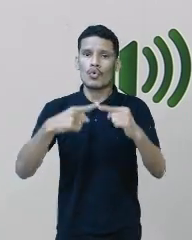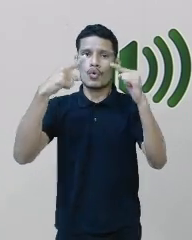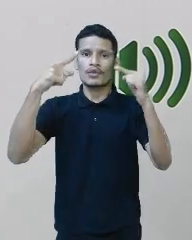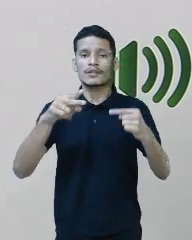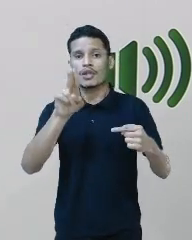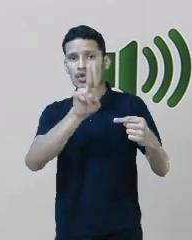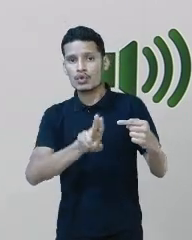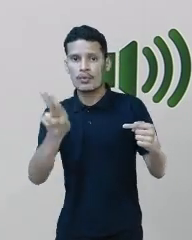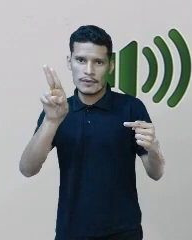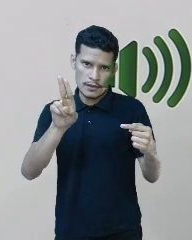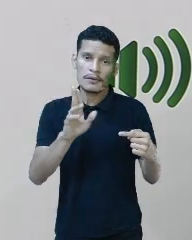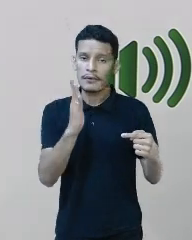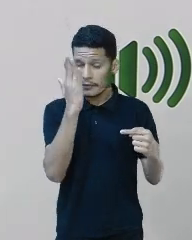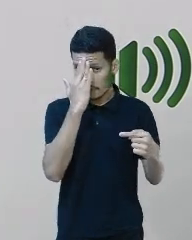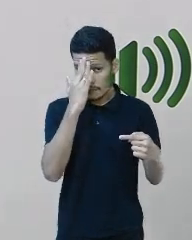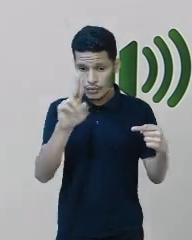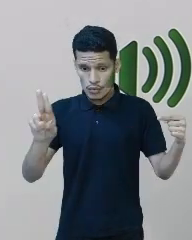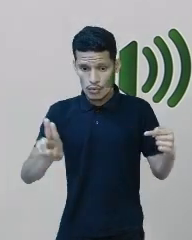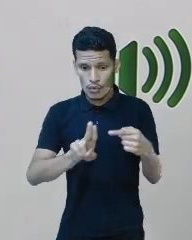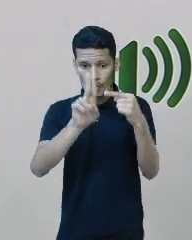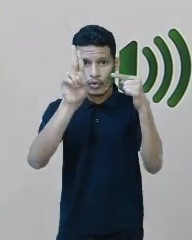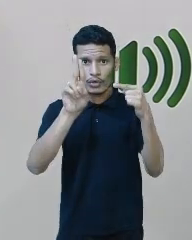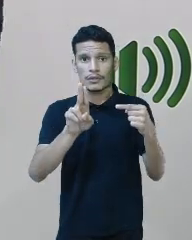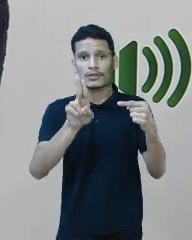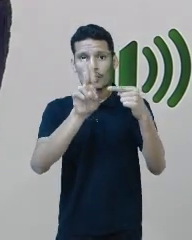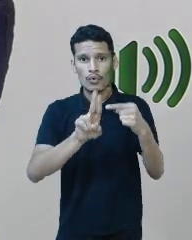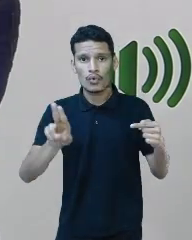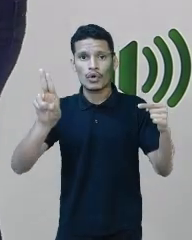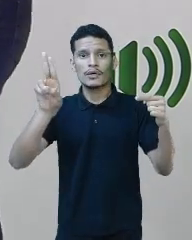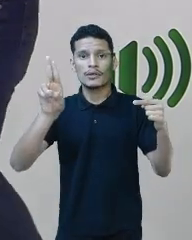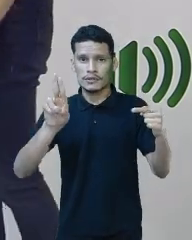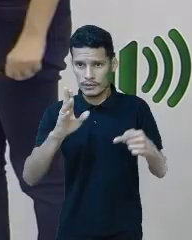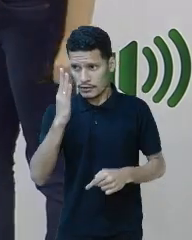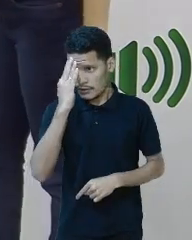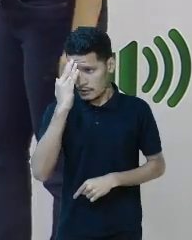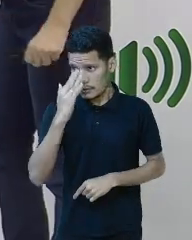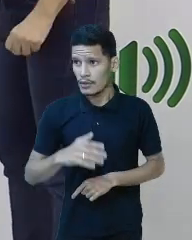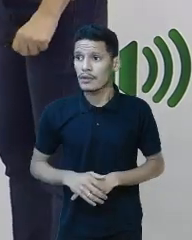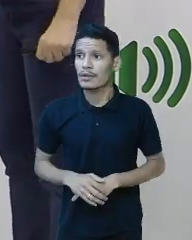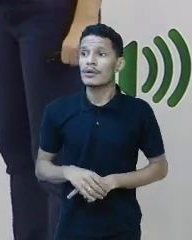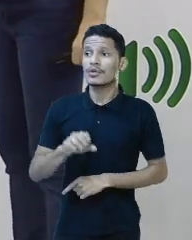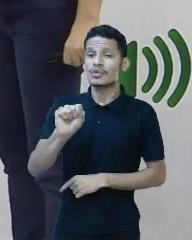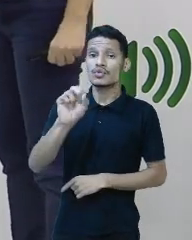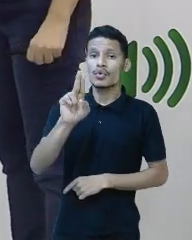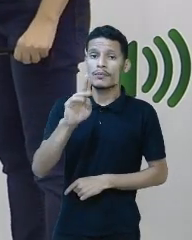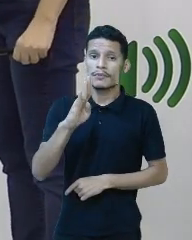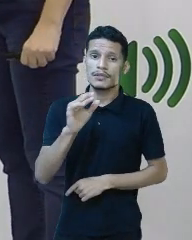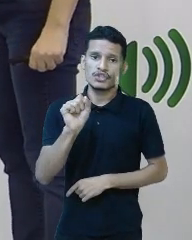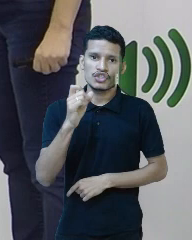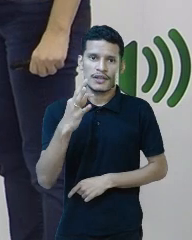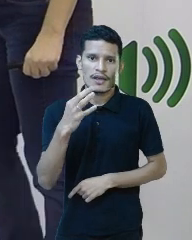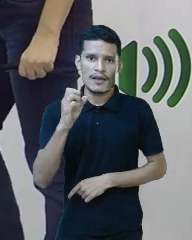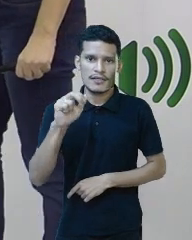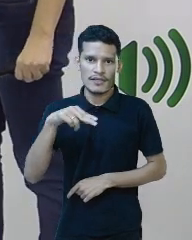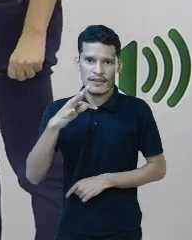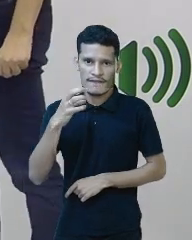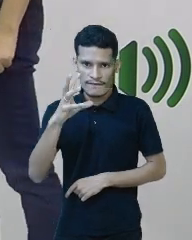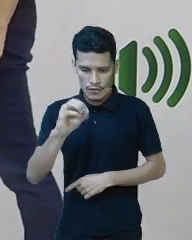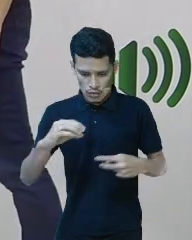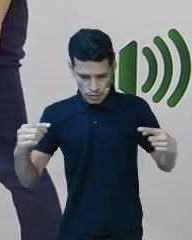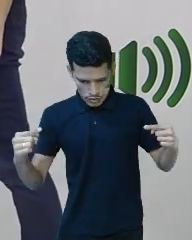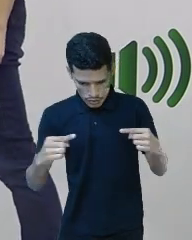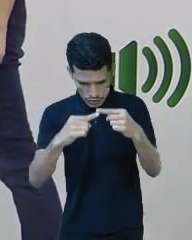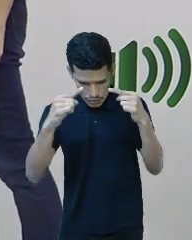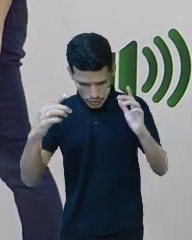nominal. Então, deixa eu mostrar aqui para vocês. Ó, o substantivo é o principal, tá? Então, ele vai